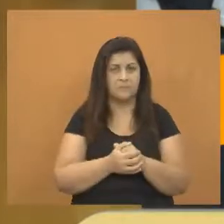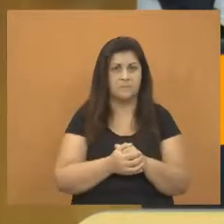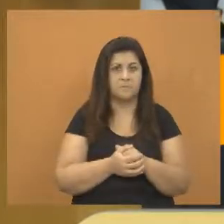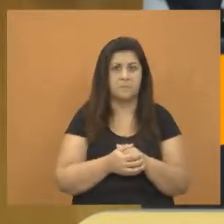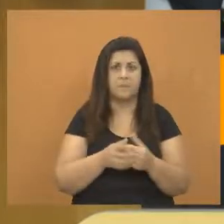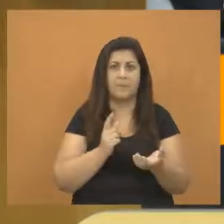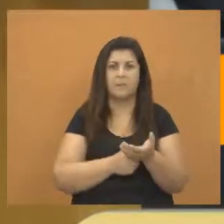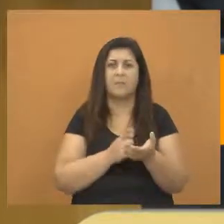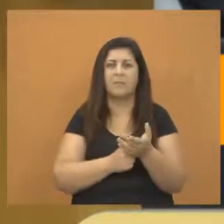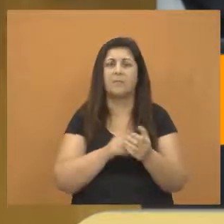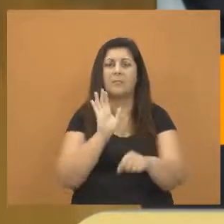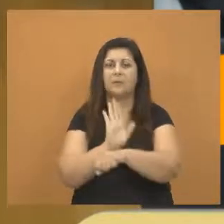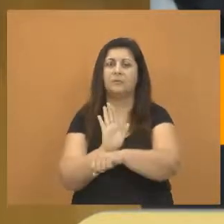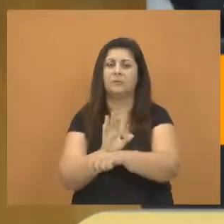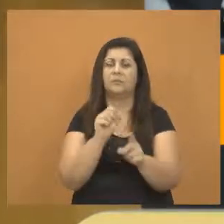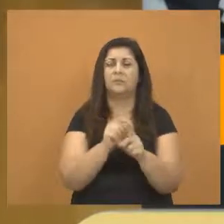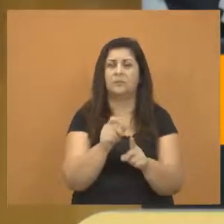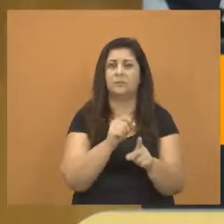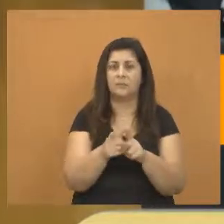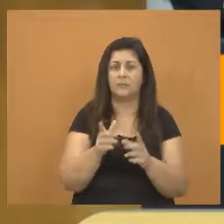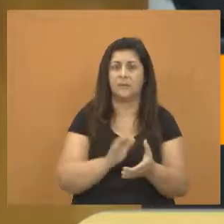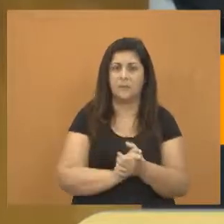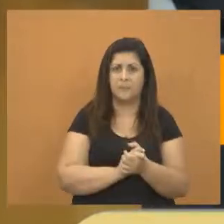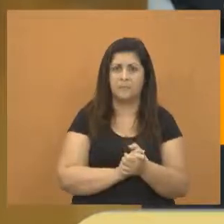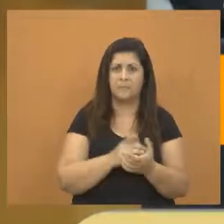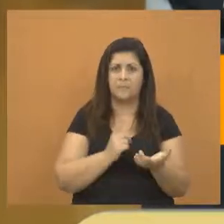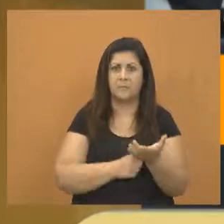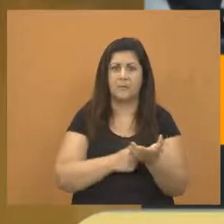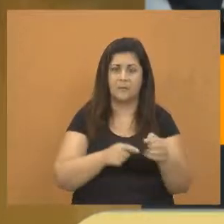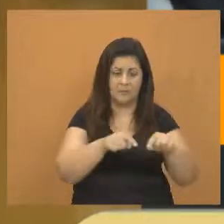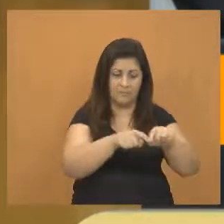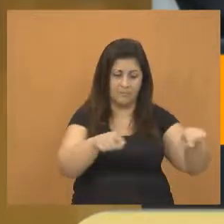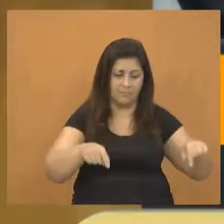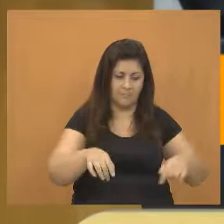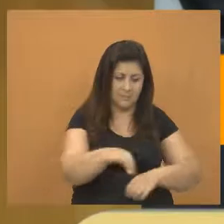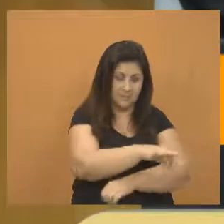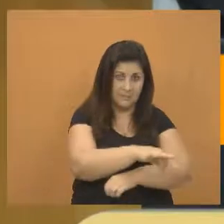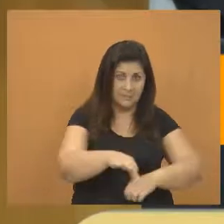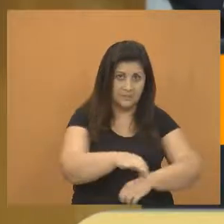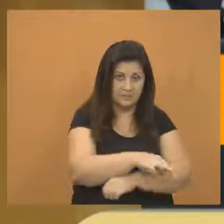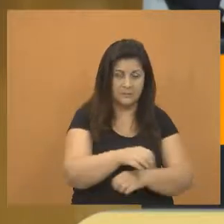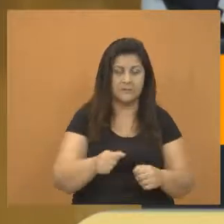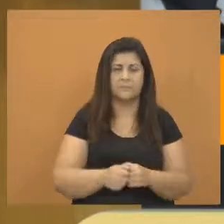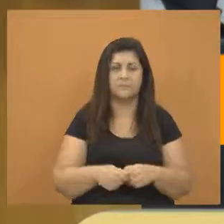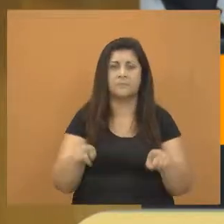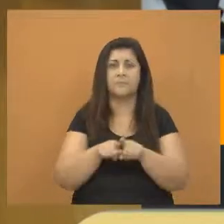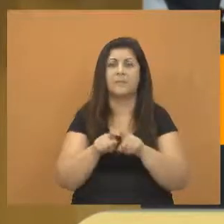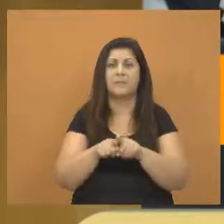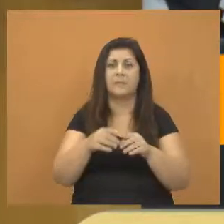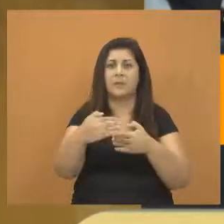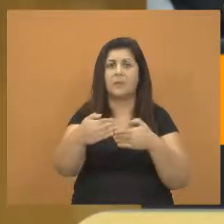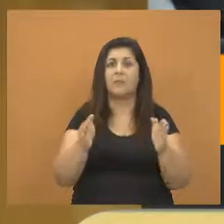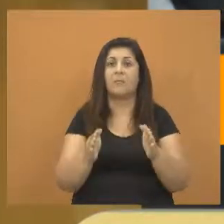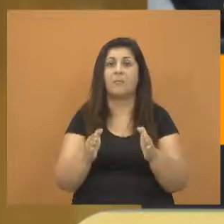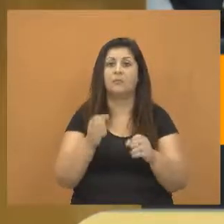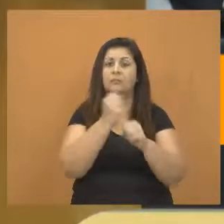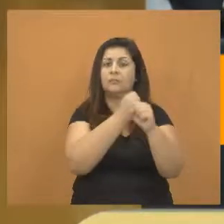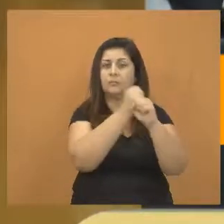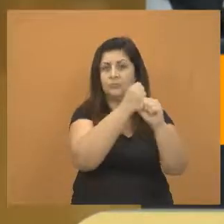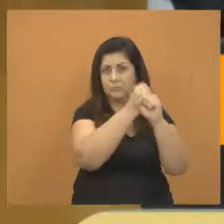auxílio aluguel, programa de plantas populares, programa de cesta básica material de